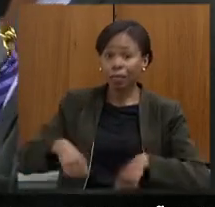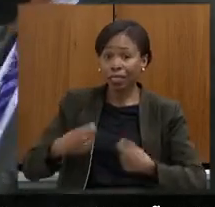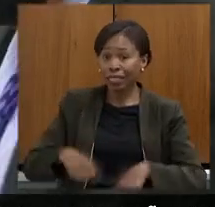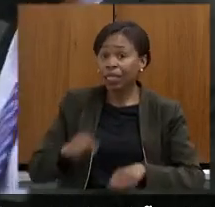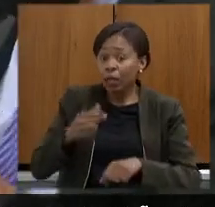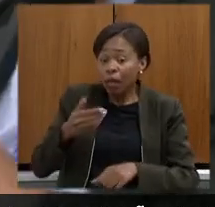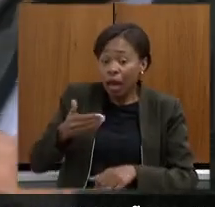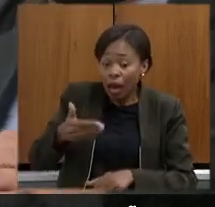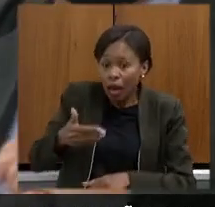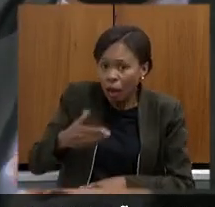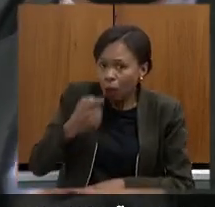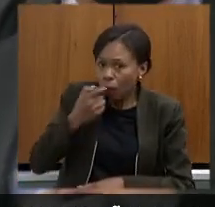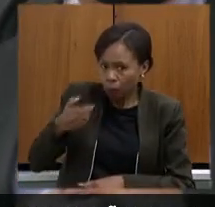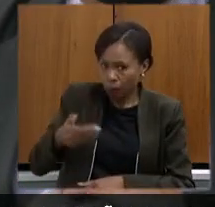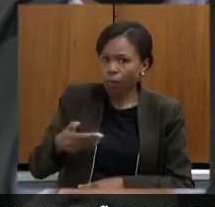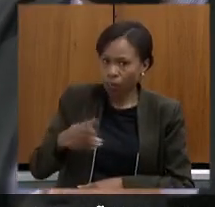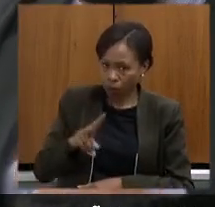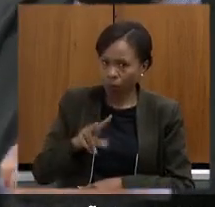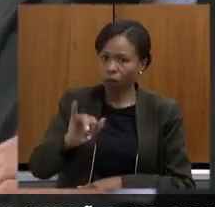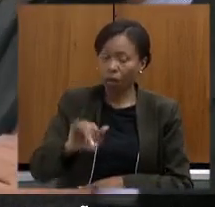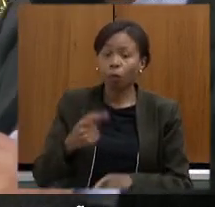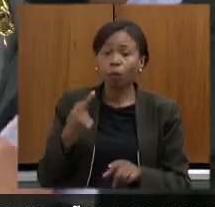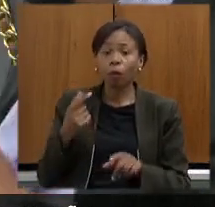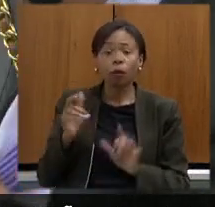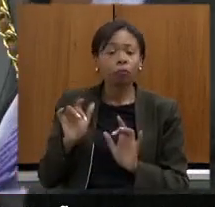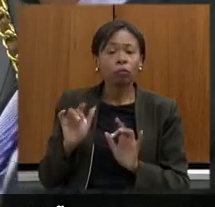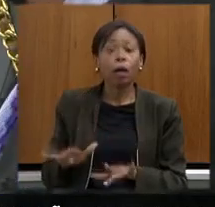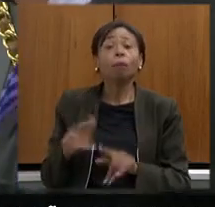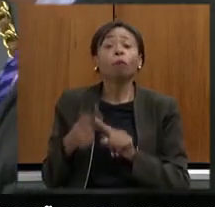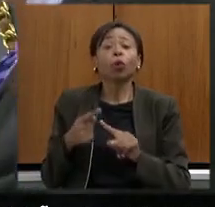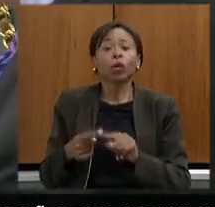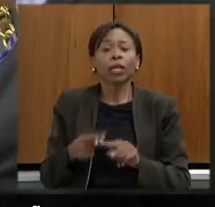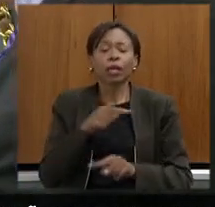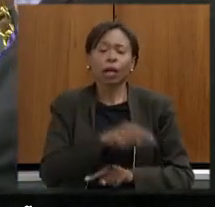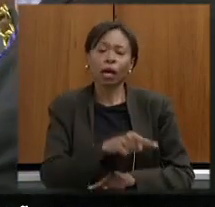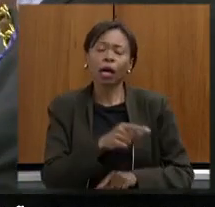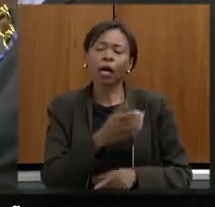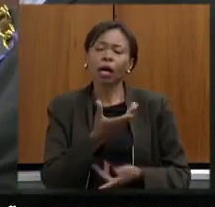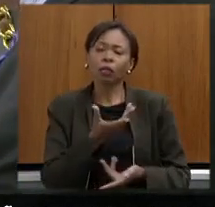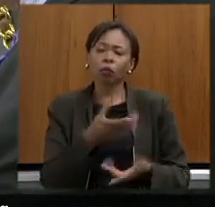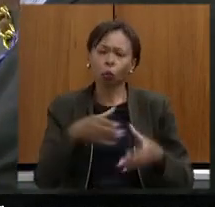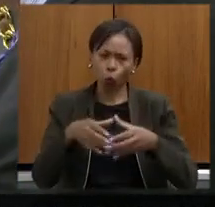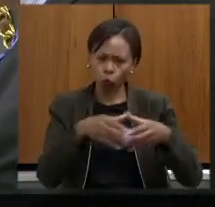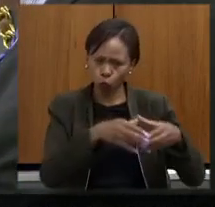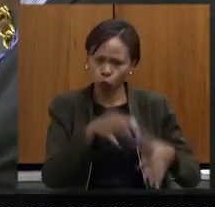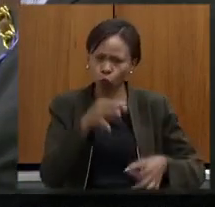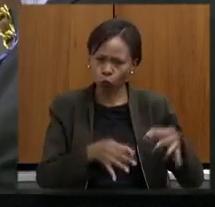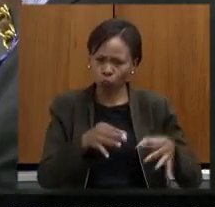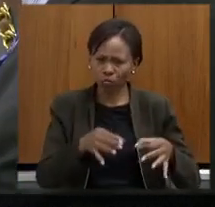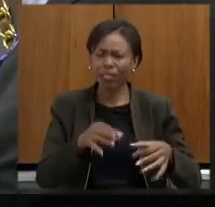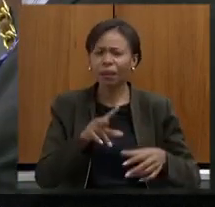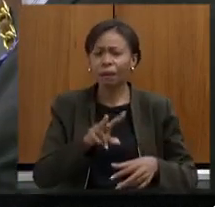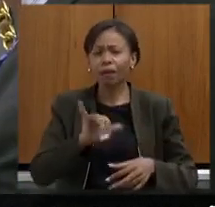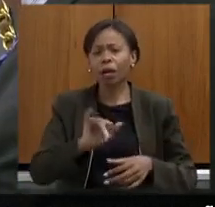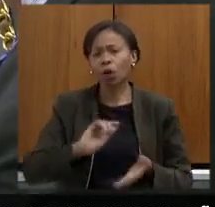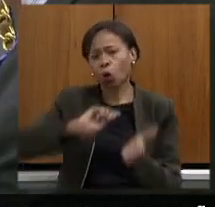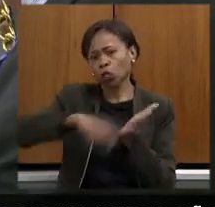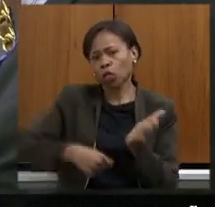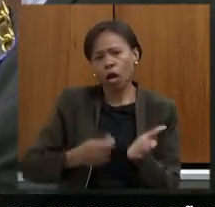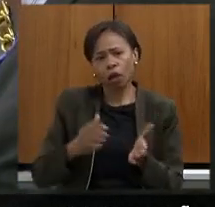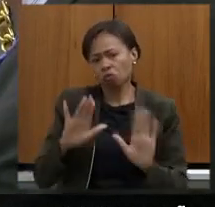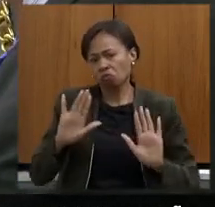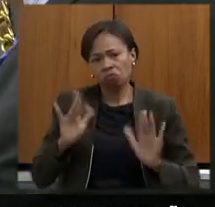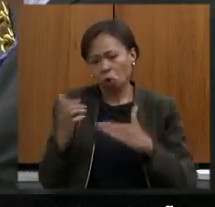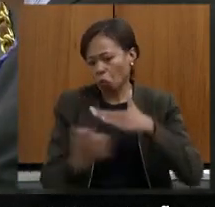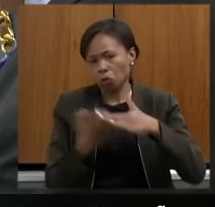estado em breve porque as instituições de Justiça elas vão contratar algum alguma instituição organização para